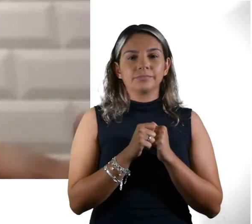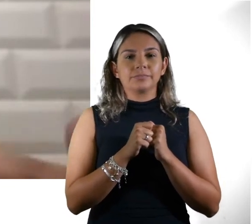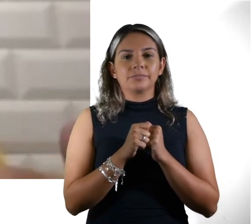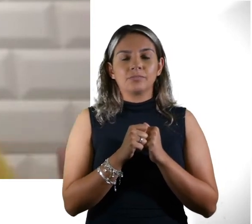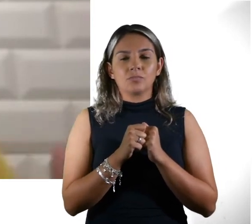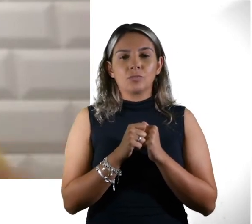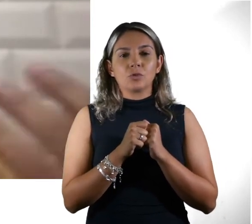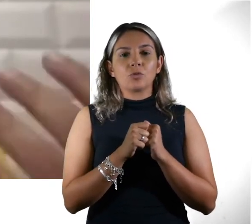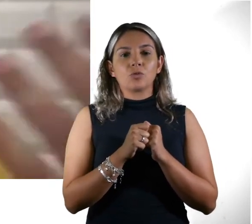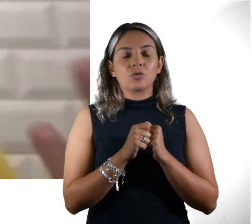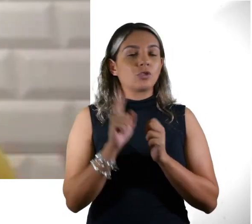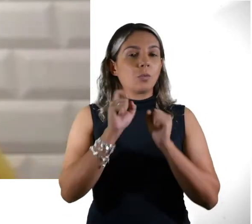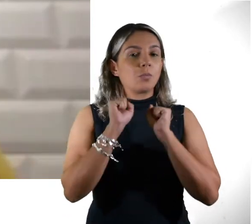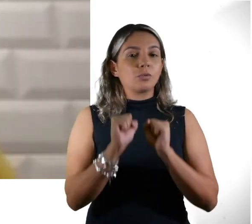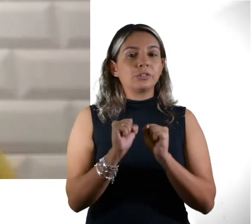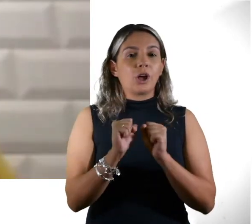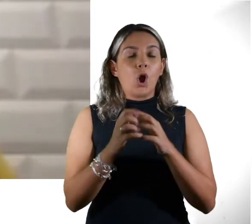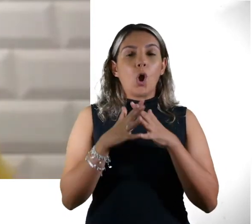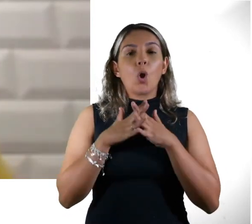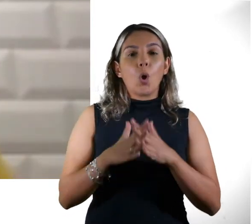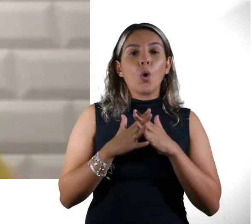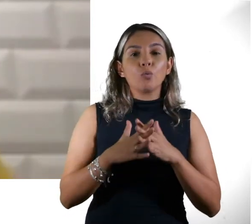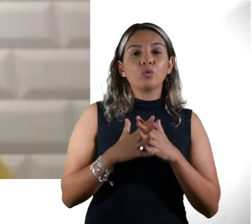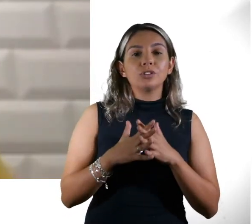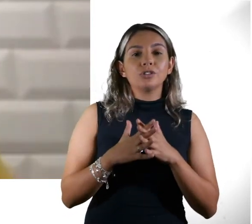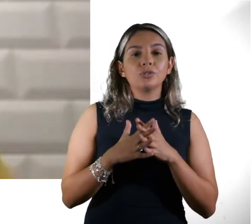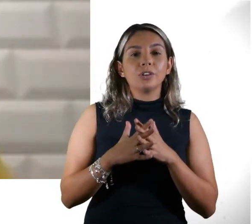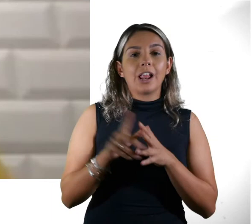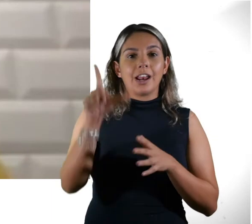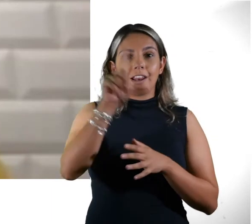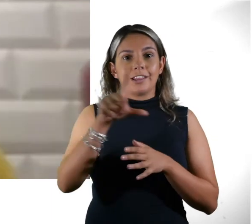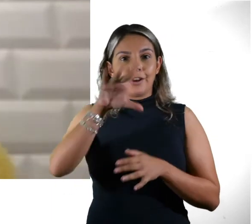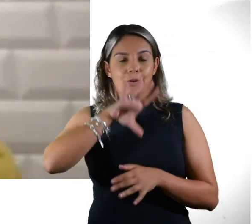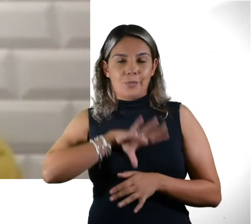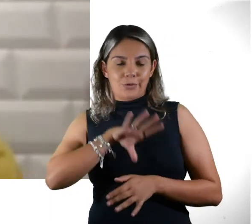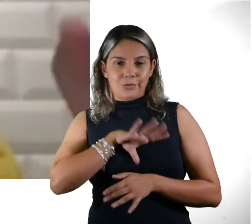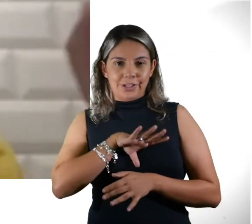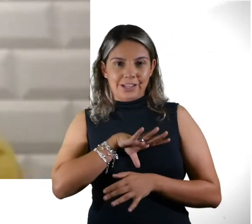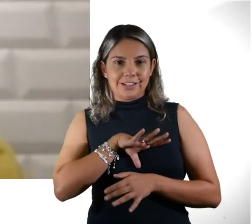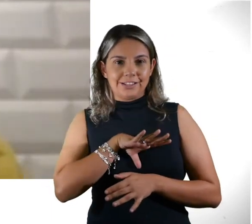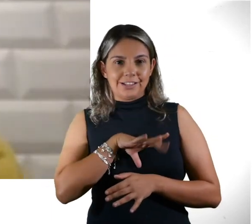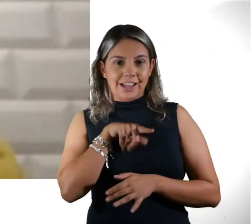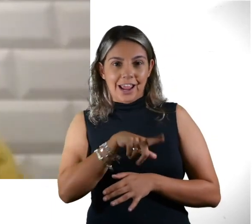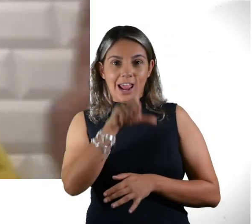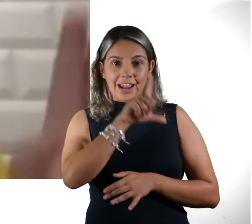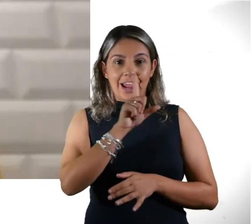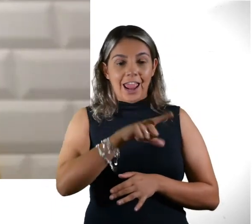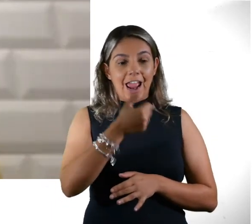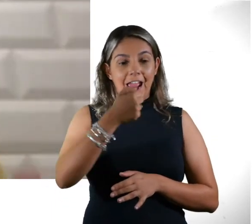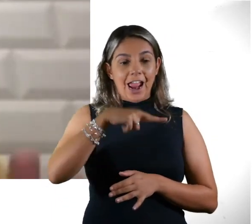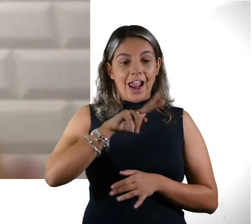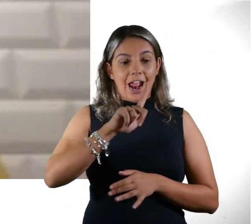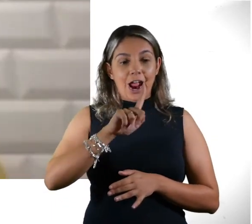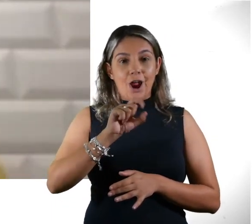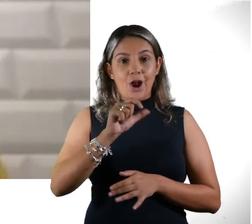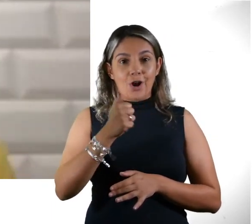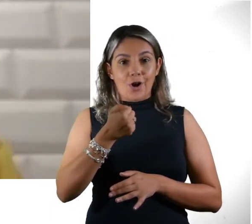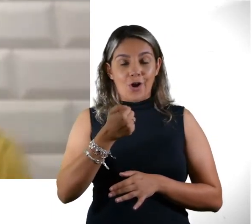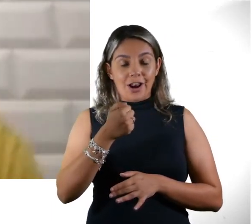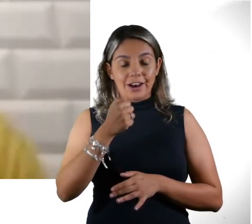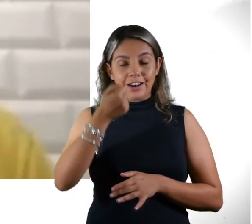criar algo que não pudesse ser confundido com literatura portuguesa. Ele queria dizer, isto é a literatura angolana, nenhum português